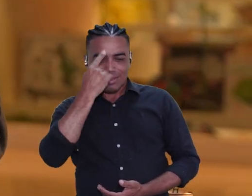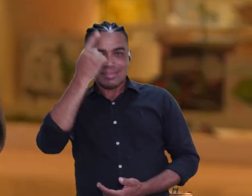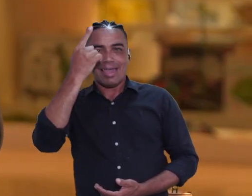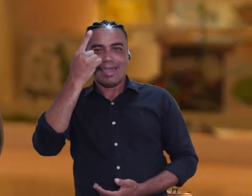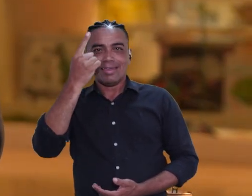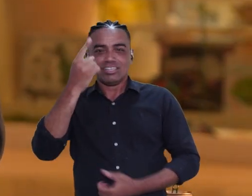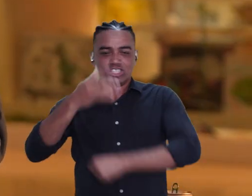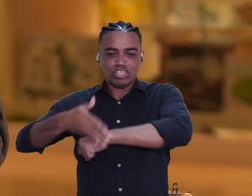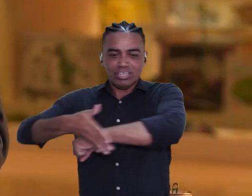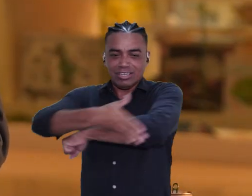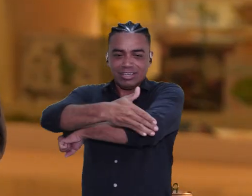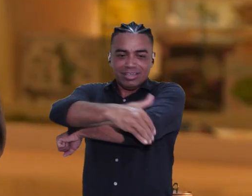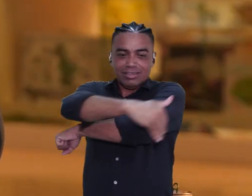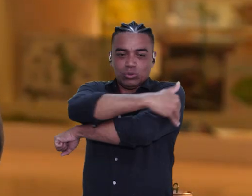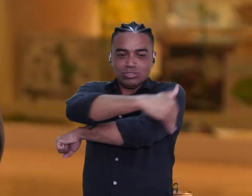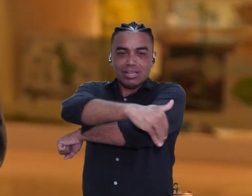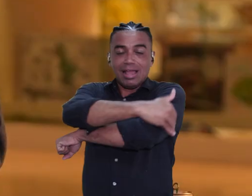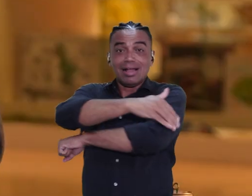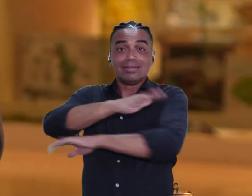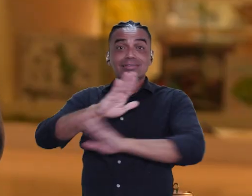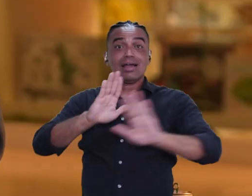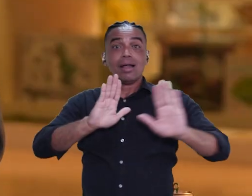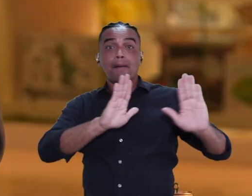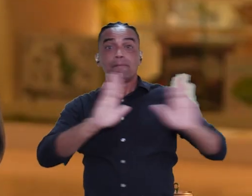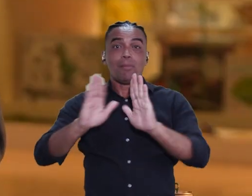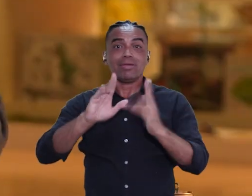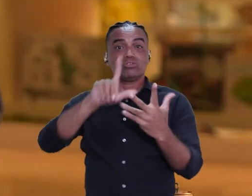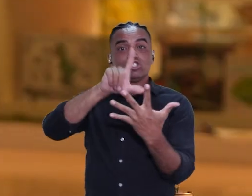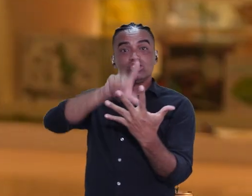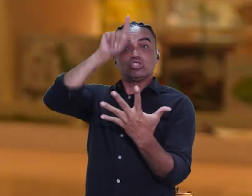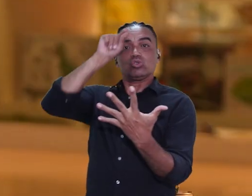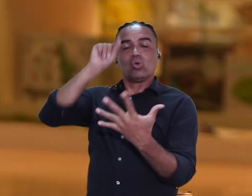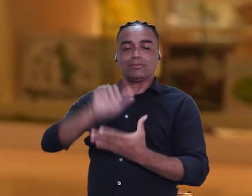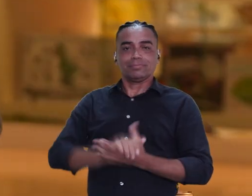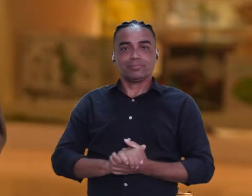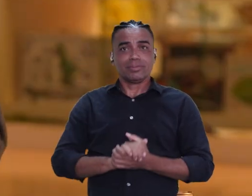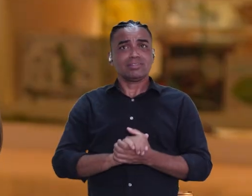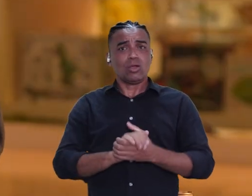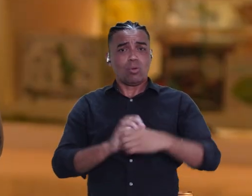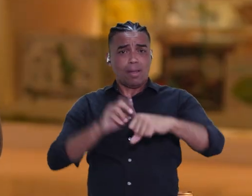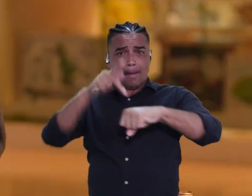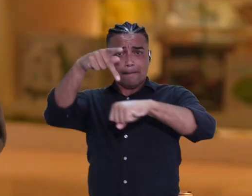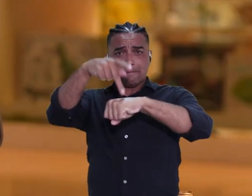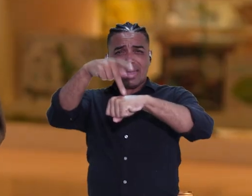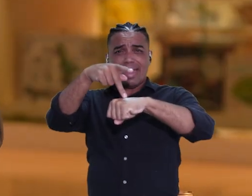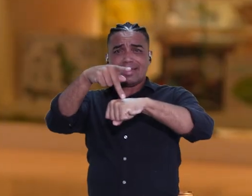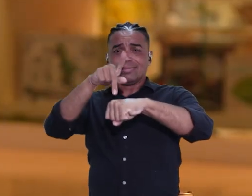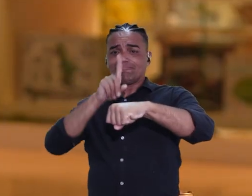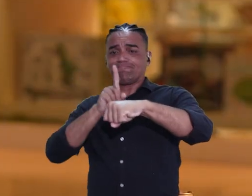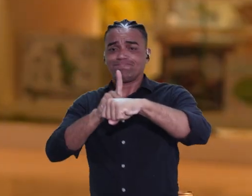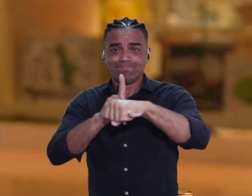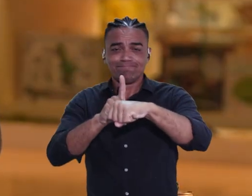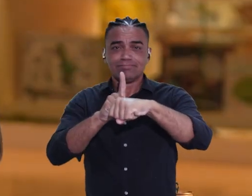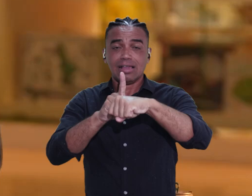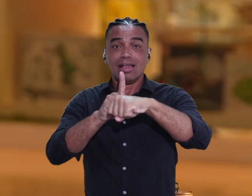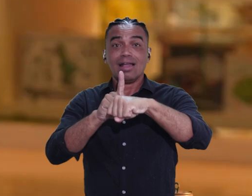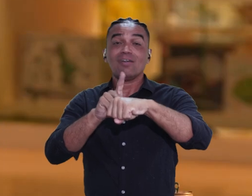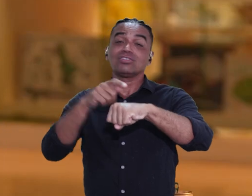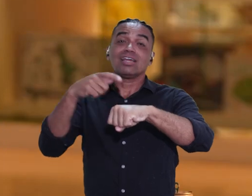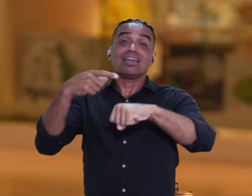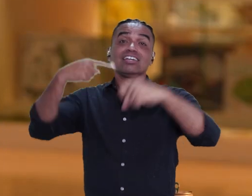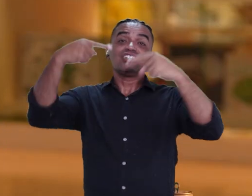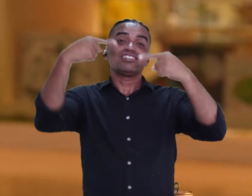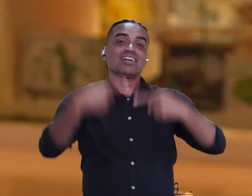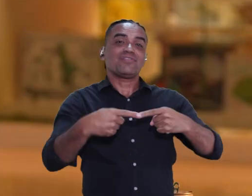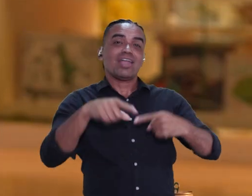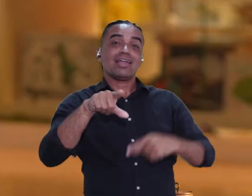ideia da encruzilhada como um momento de escolha, né? E o obstáculo, a pedra, também ela te desafia a escolher, né? Ela